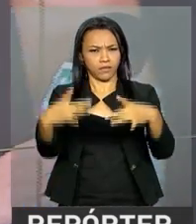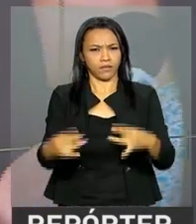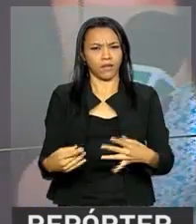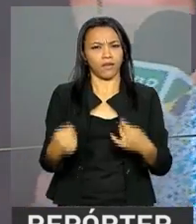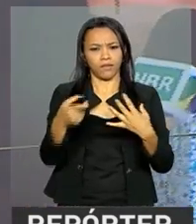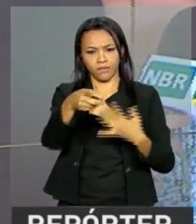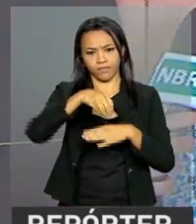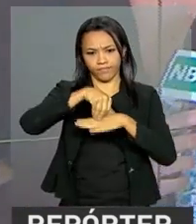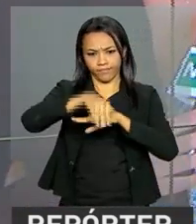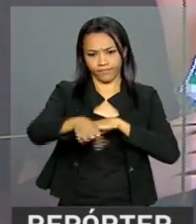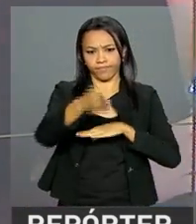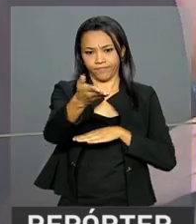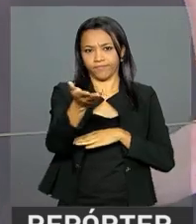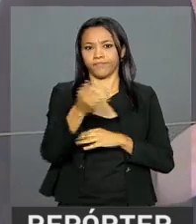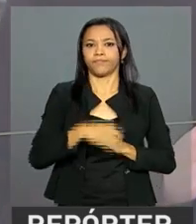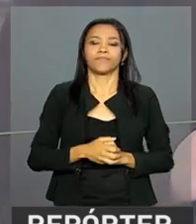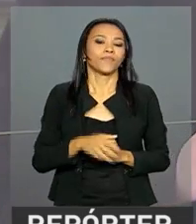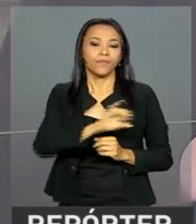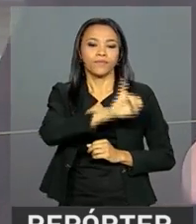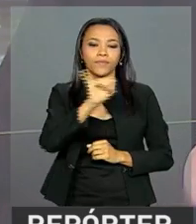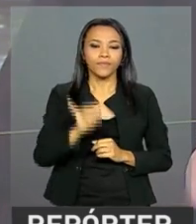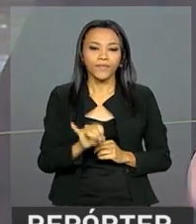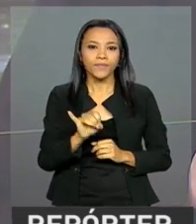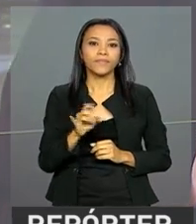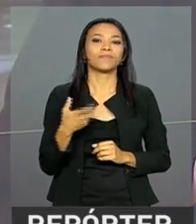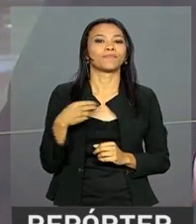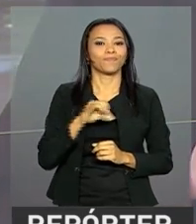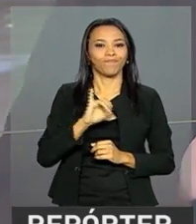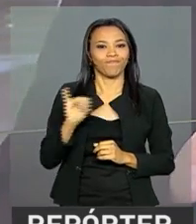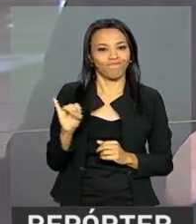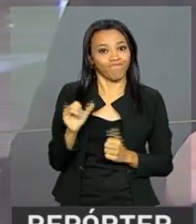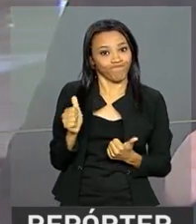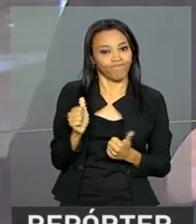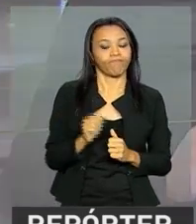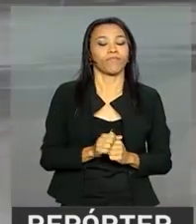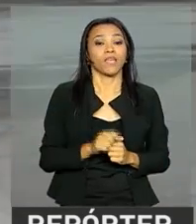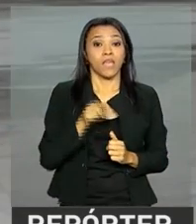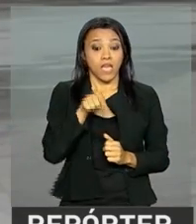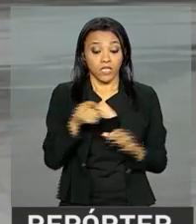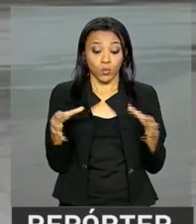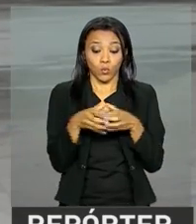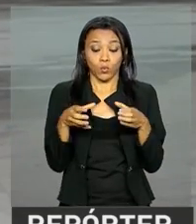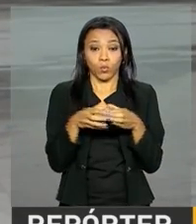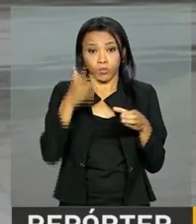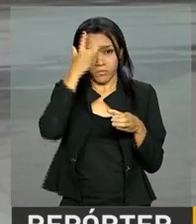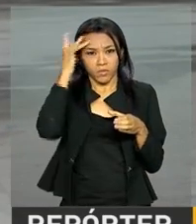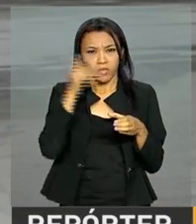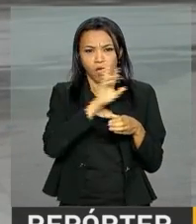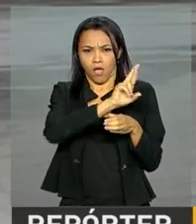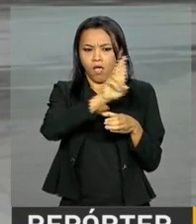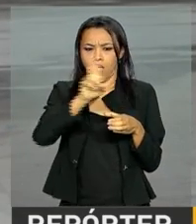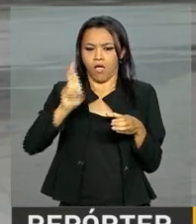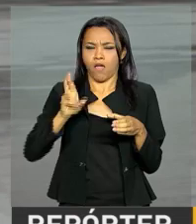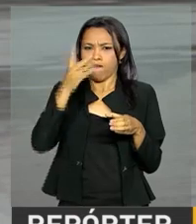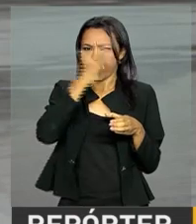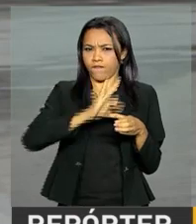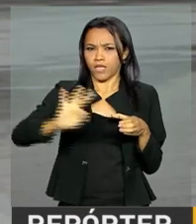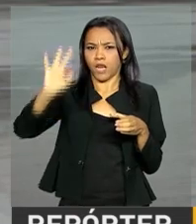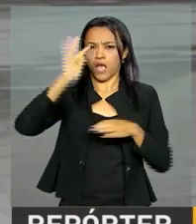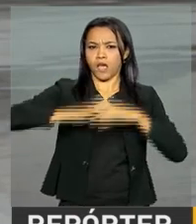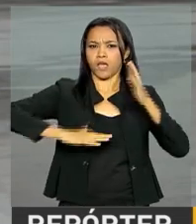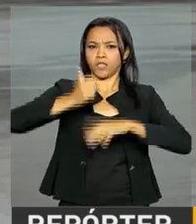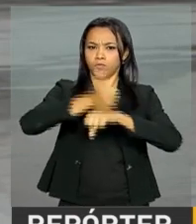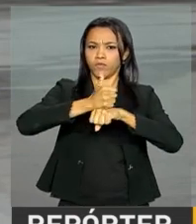pra gente lá do Palácio Planalto Oi Taísa Olá Leandro esse grupo será formado por agentes penitenciários federais